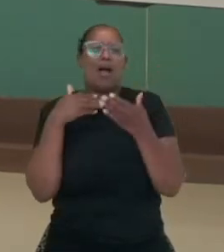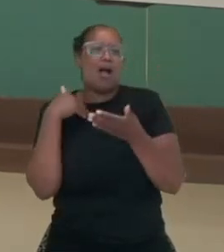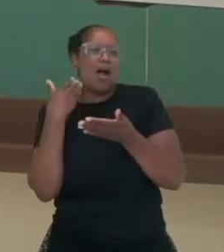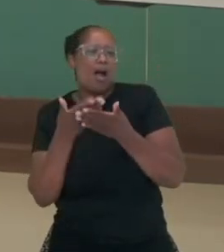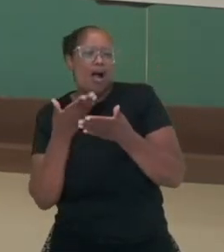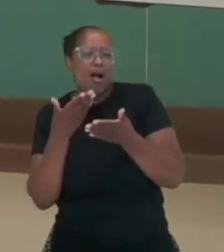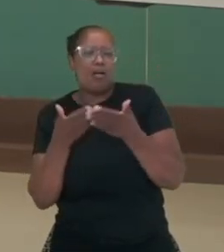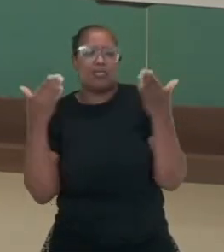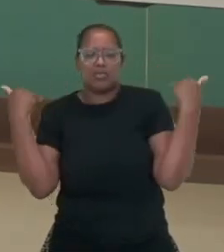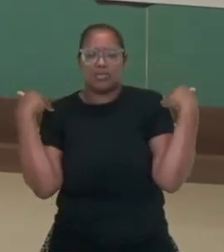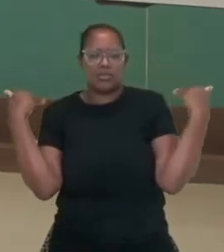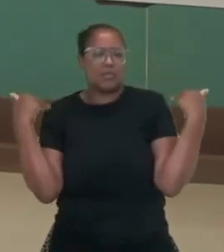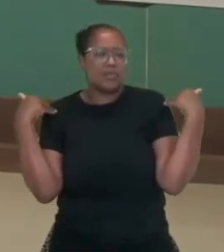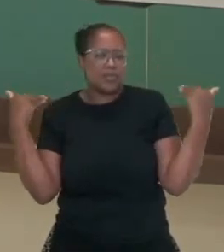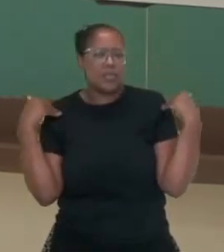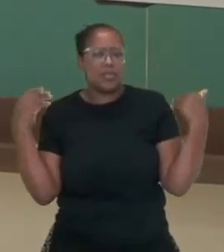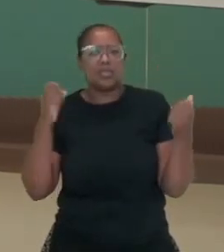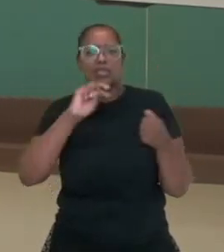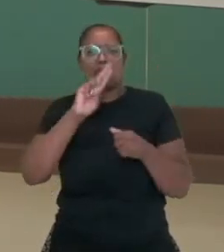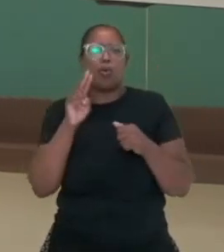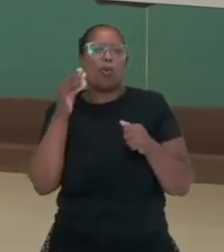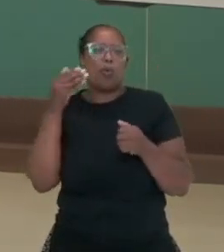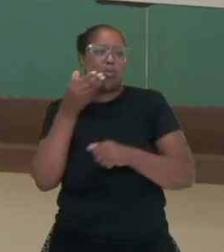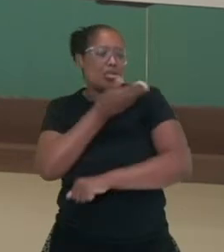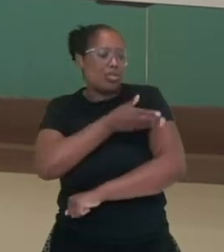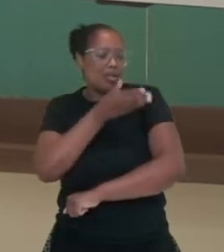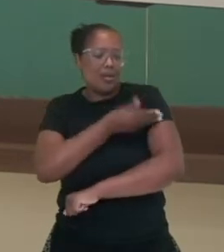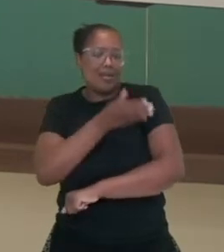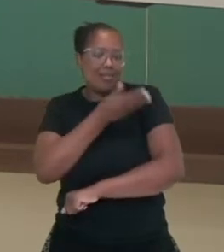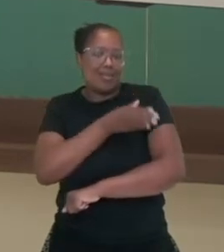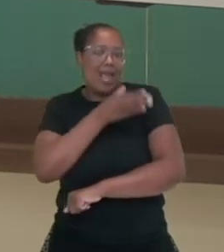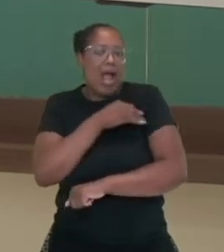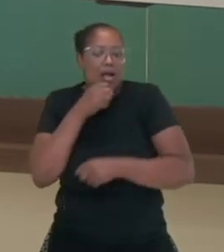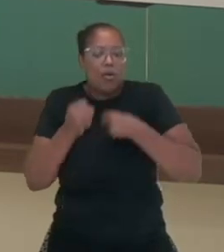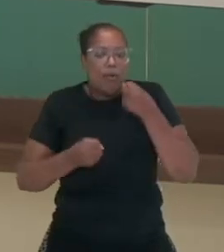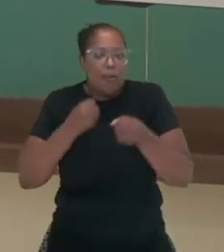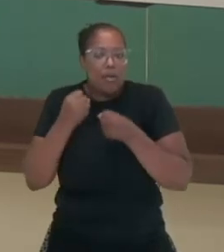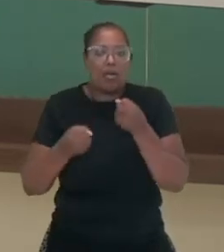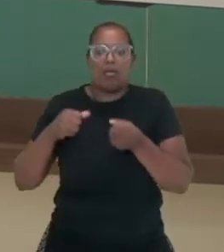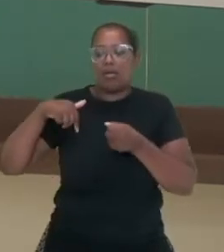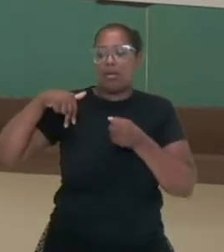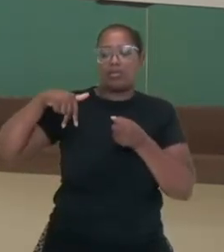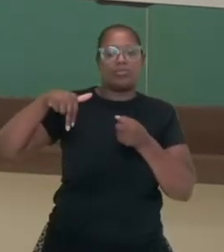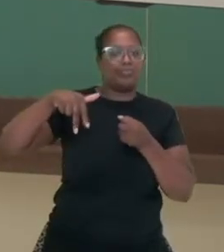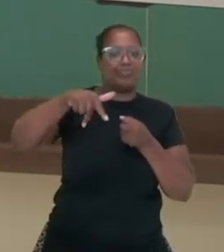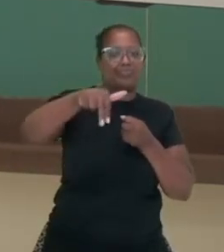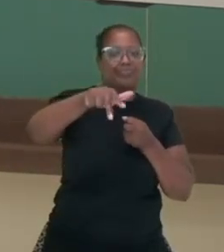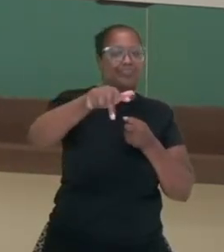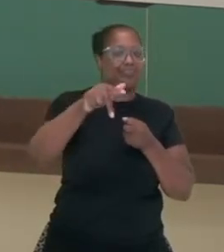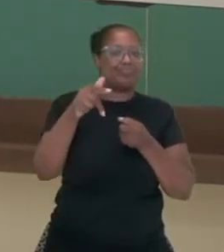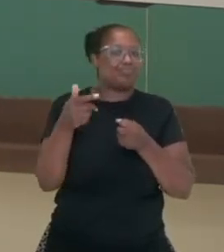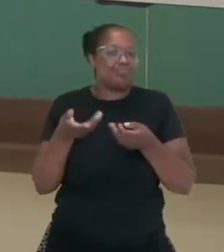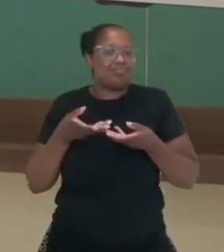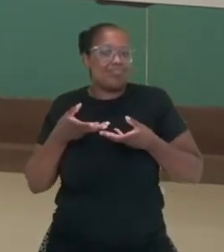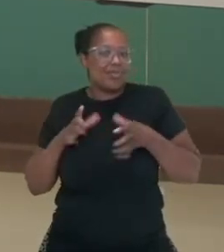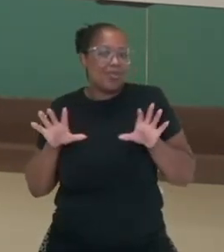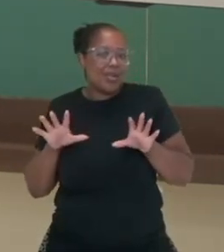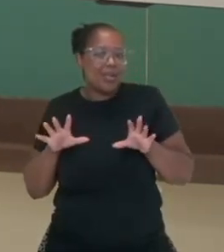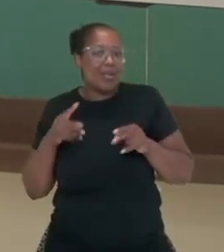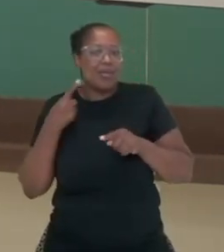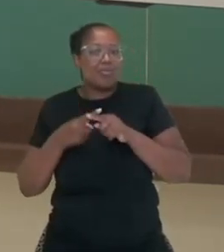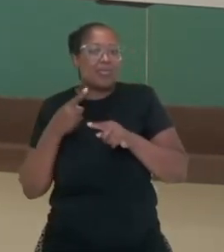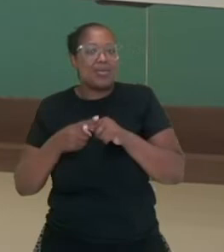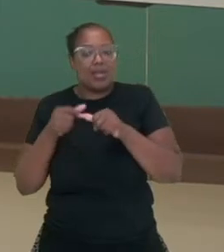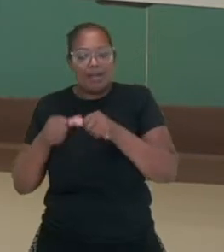o grande uso da tecnologia está tornando o homem cada vez mais sedentário, né?